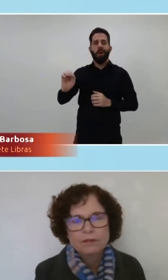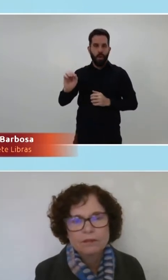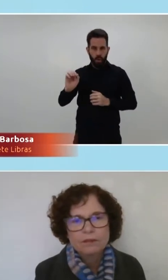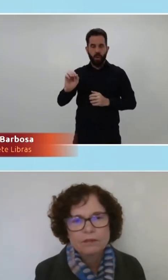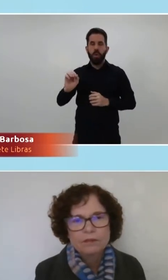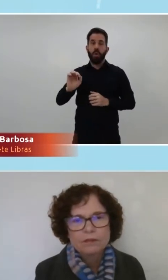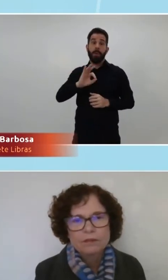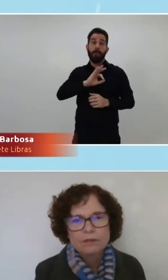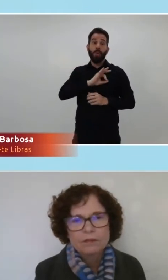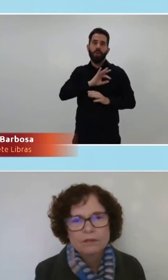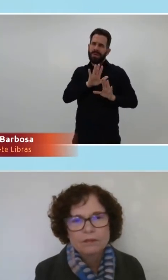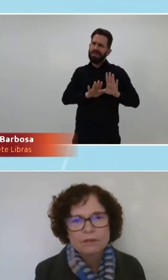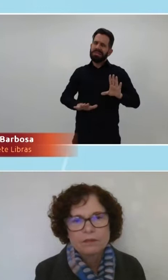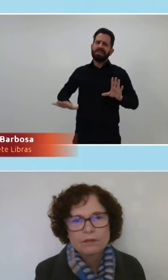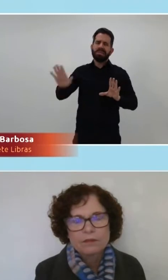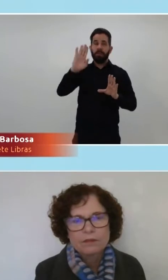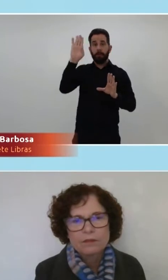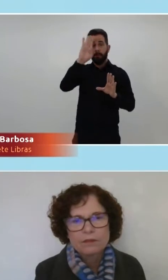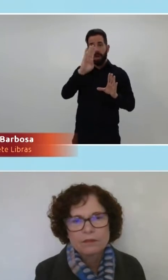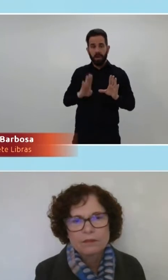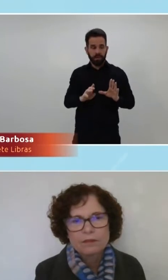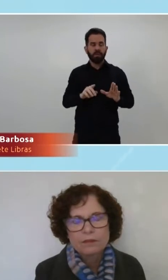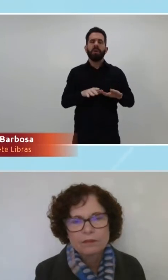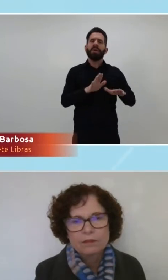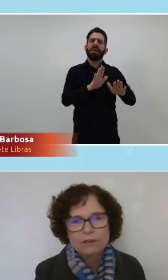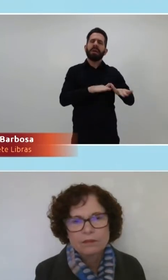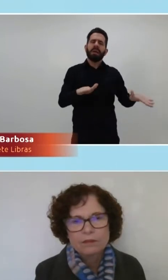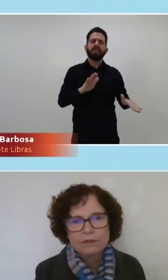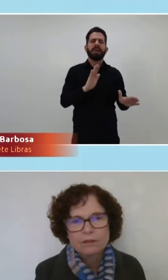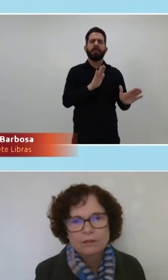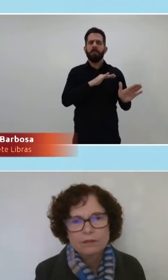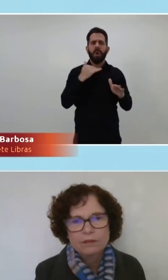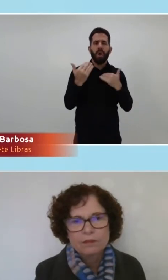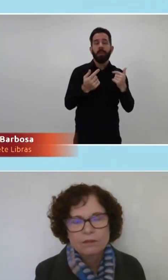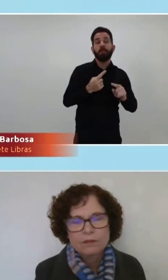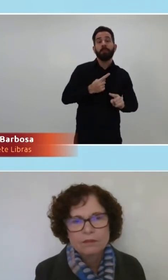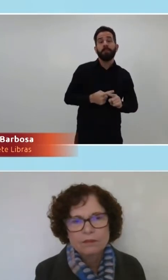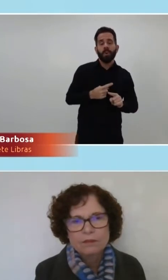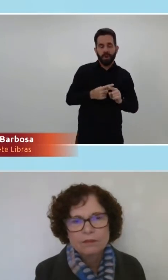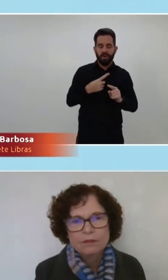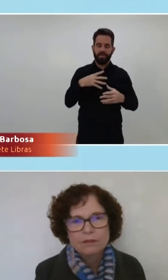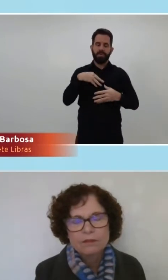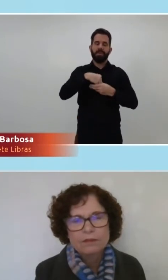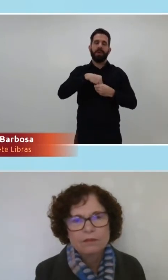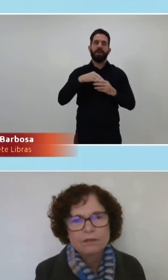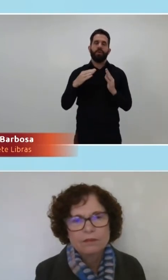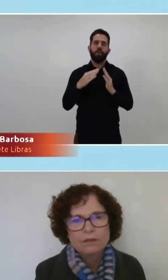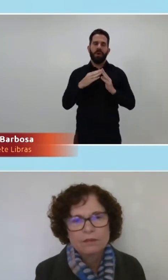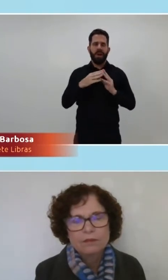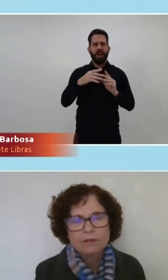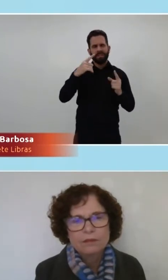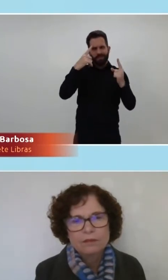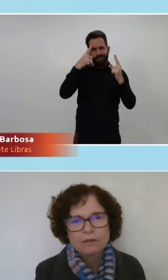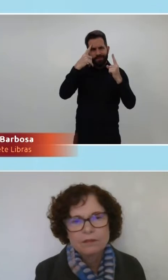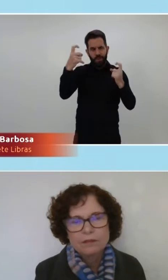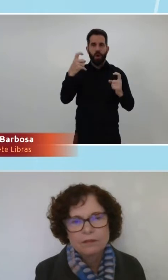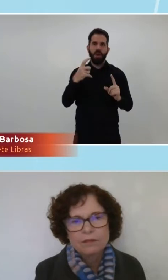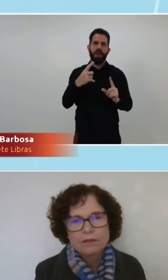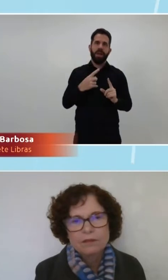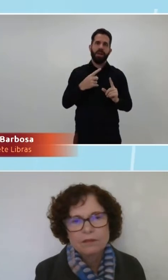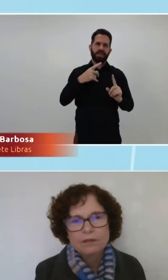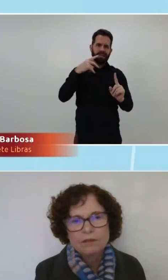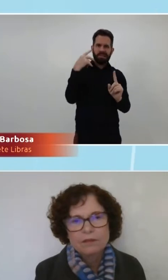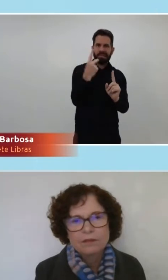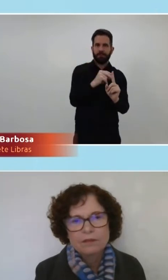as crianças morrem com frequência em decorrência da violência doméstica, que ocorre dentro de casa por